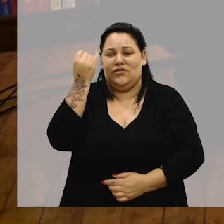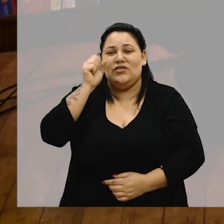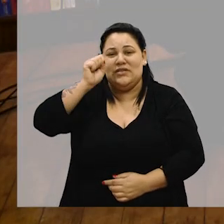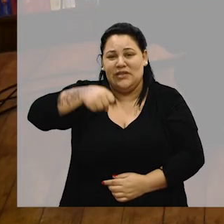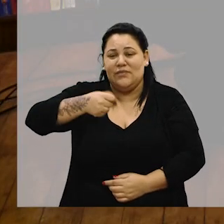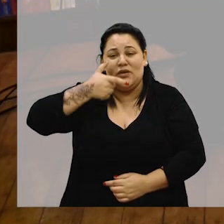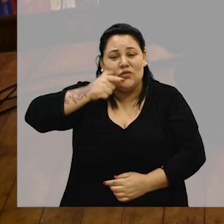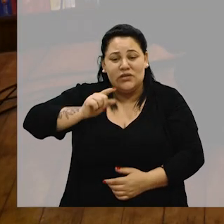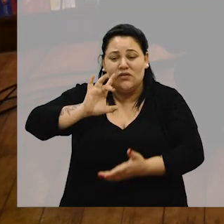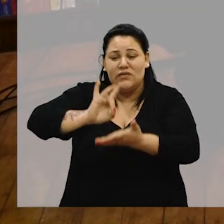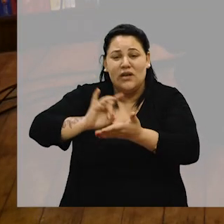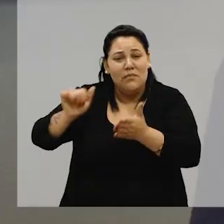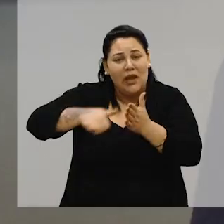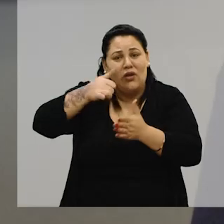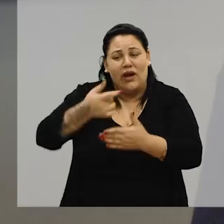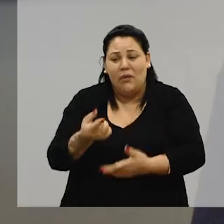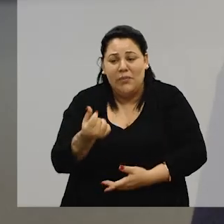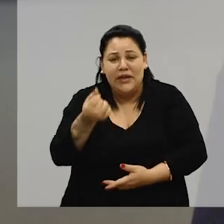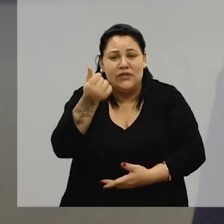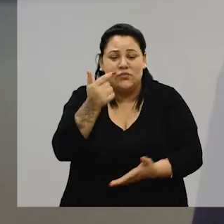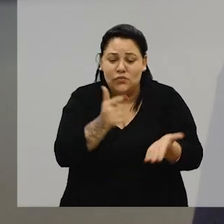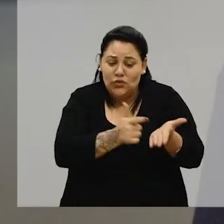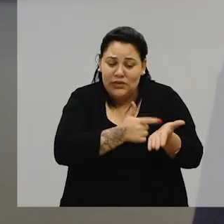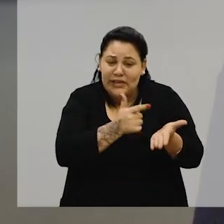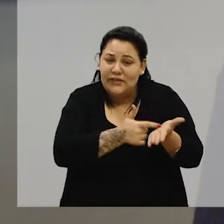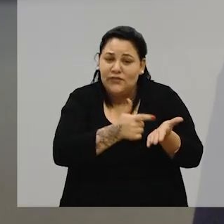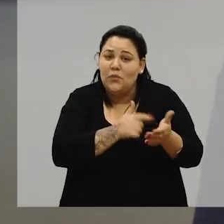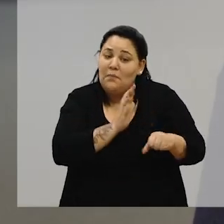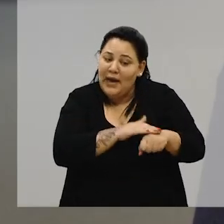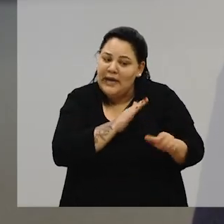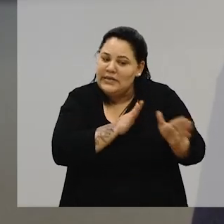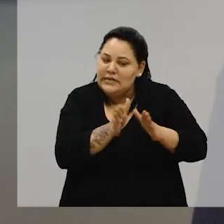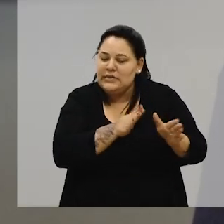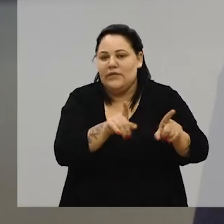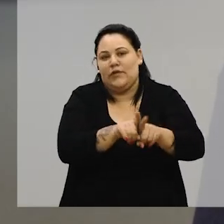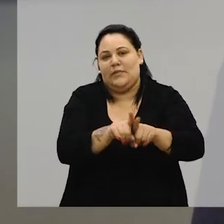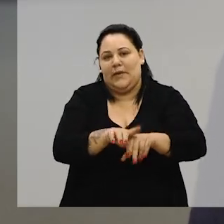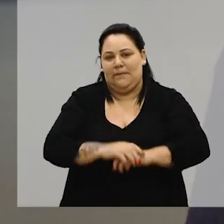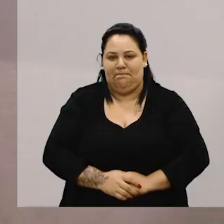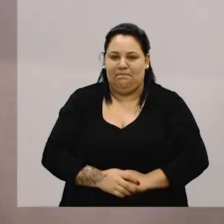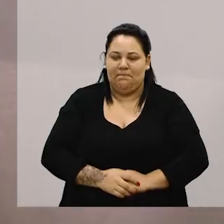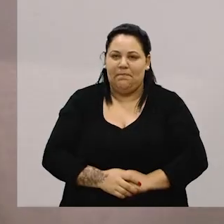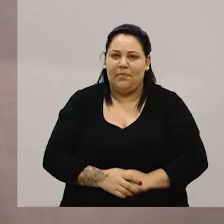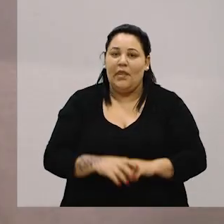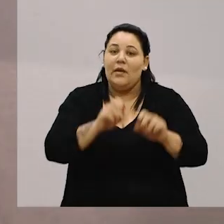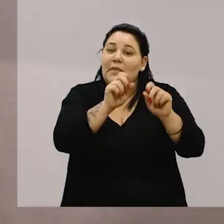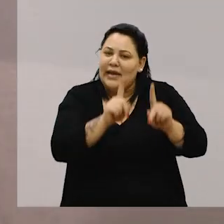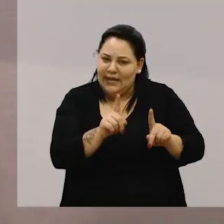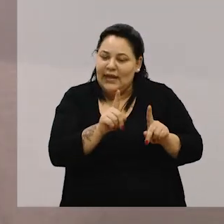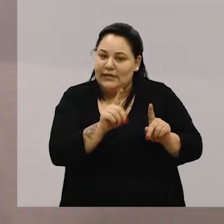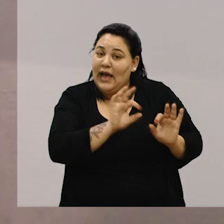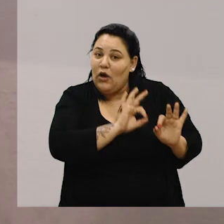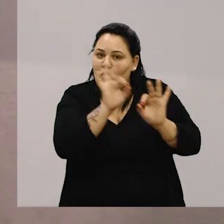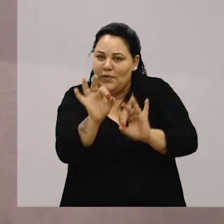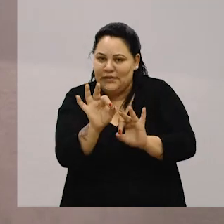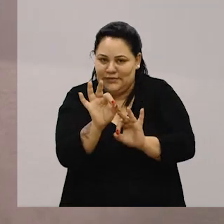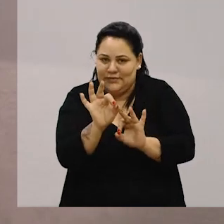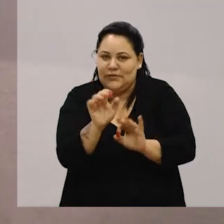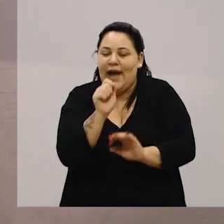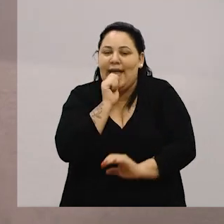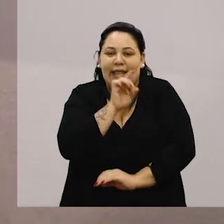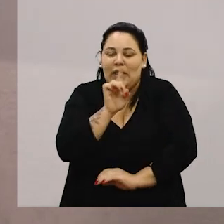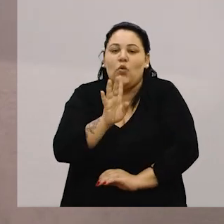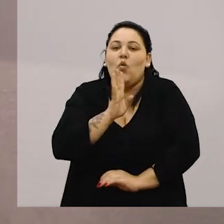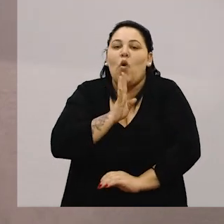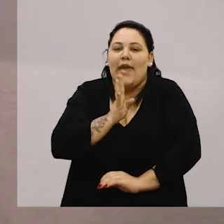importante para regular preço, para o livro se tornar, inclusive, mais acessível. Para quem está nos acompanhando e não domina tanto